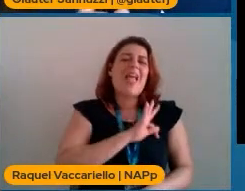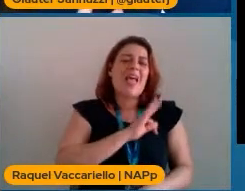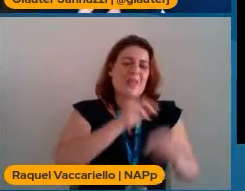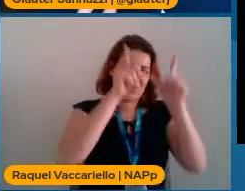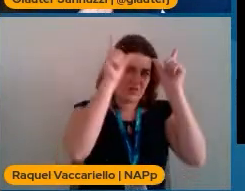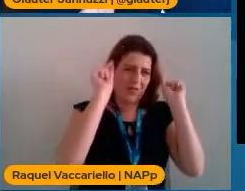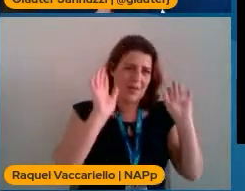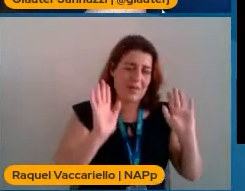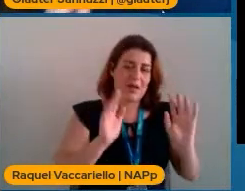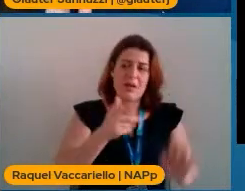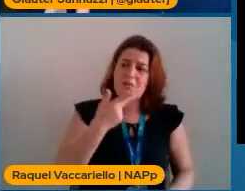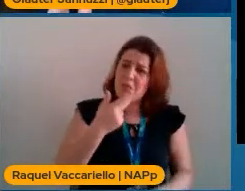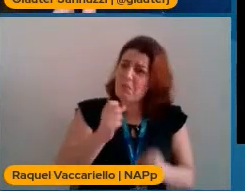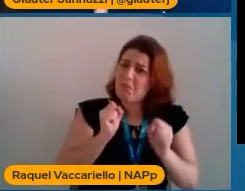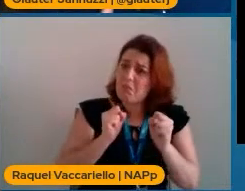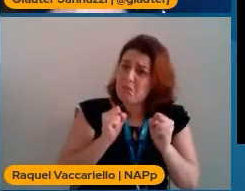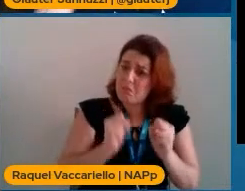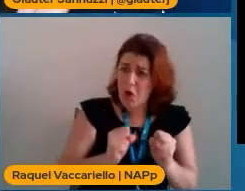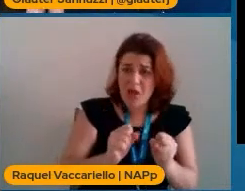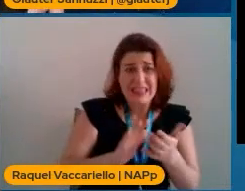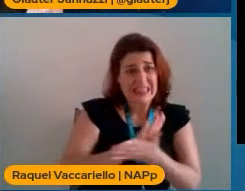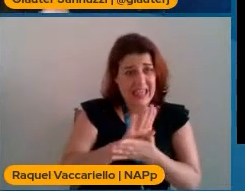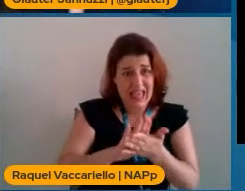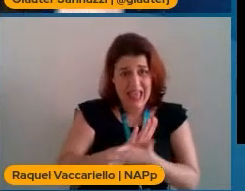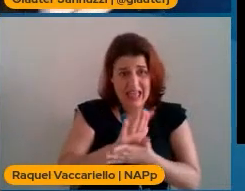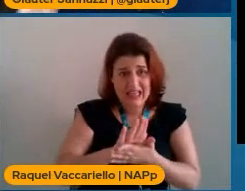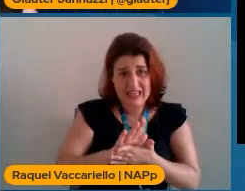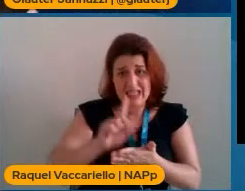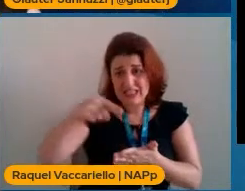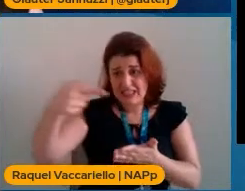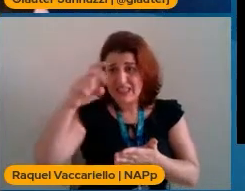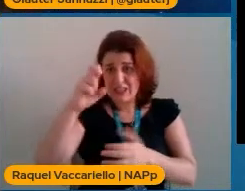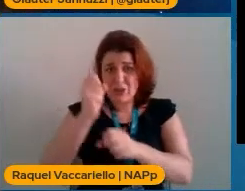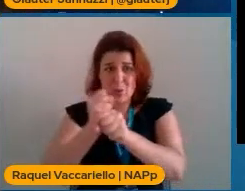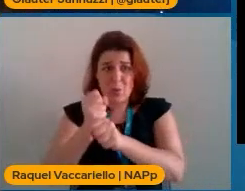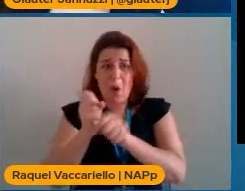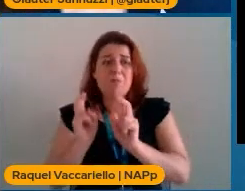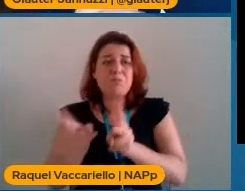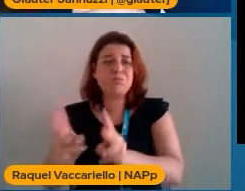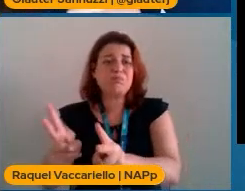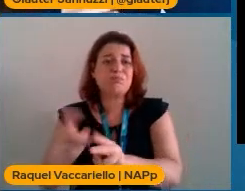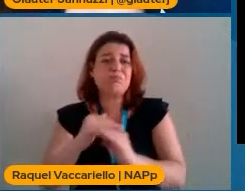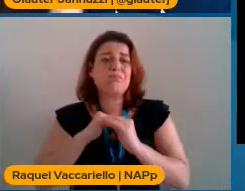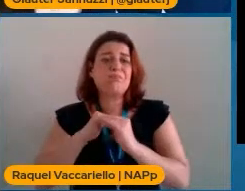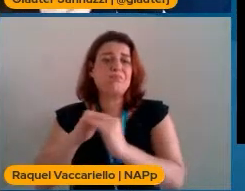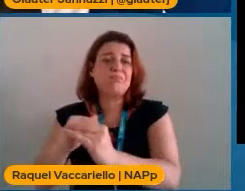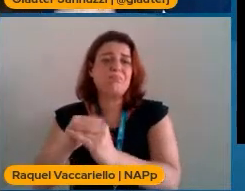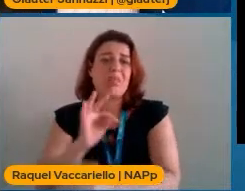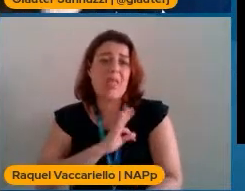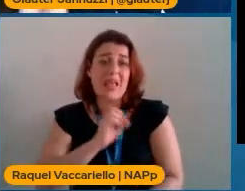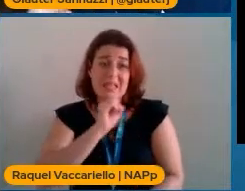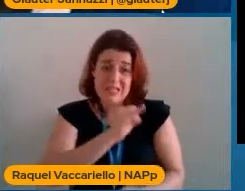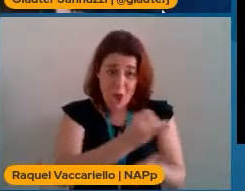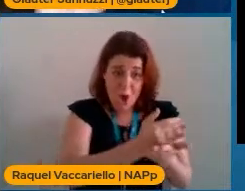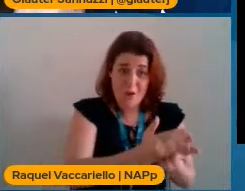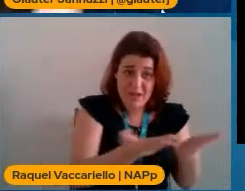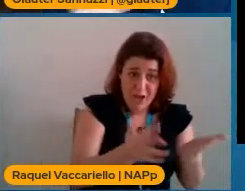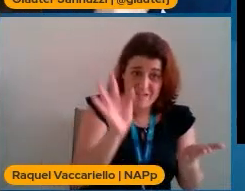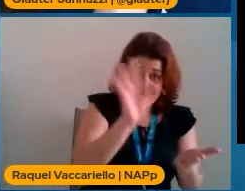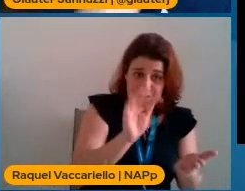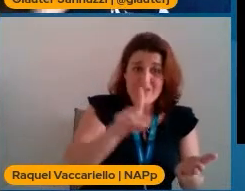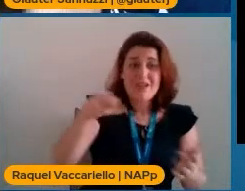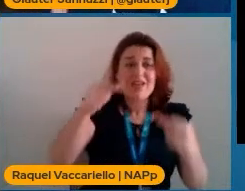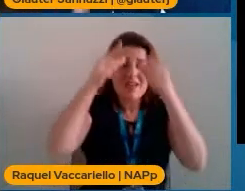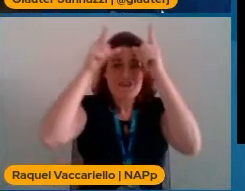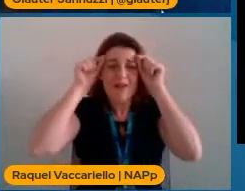assim: olha, você pode não fazer nada, e daqui a 5 anos você vai continuar sendo técnica em enfermagem. Ou começar agora, e daqui a 5 anos você vai ser uma enfermeira